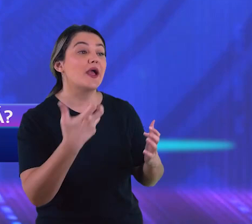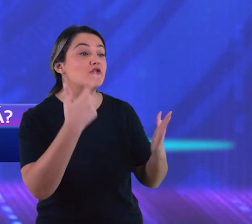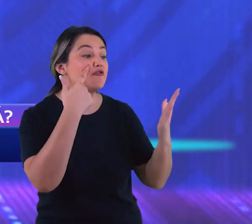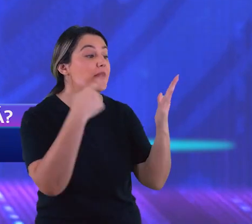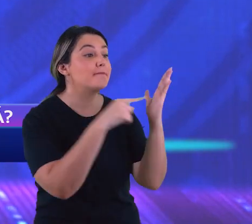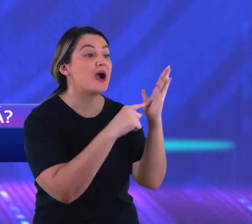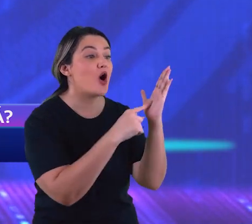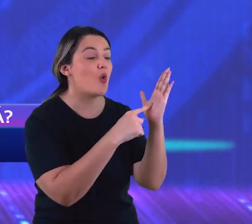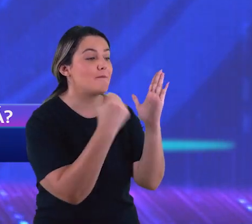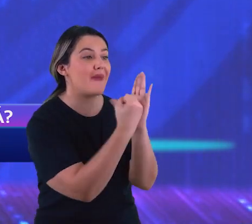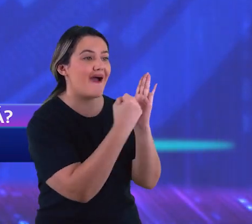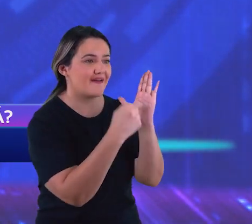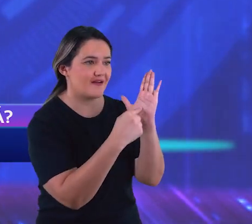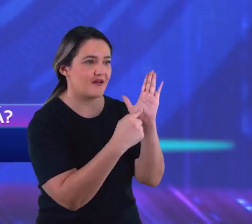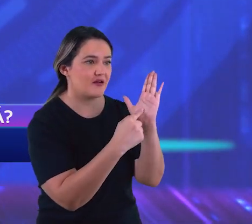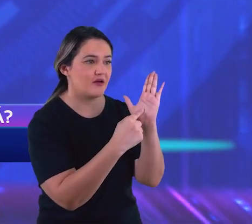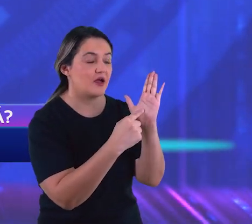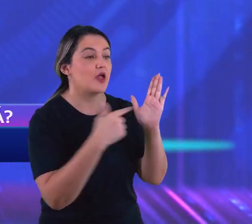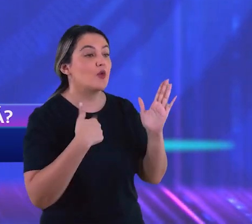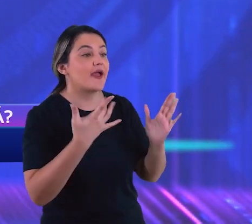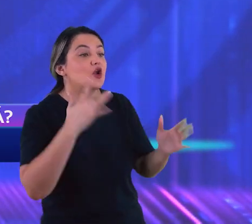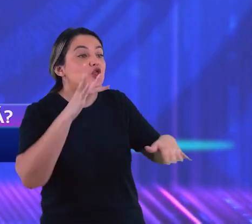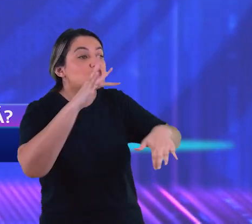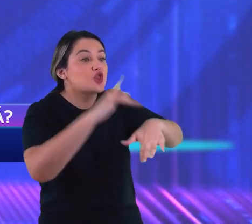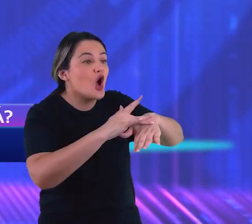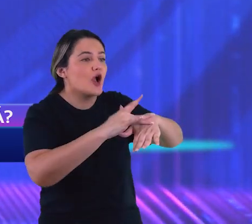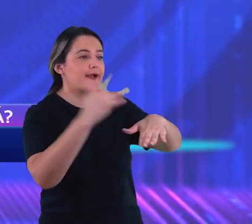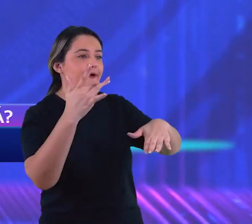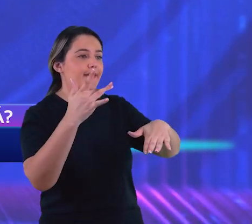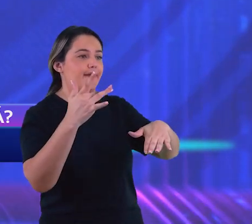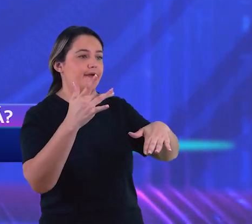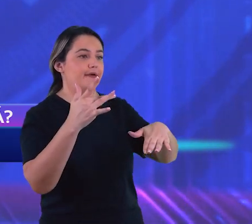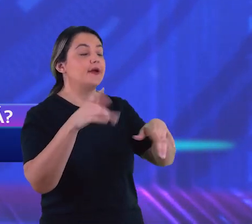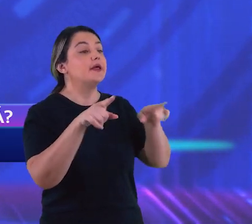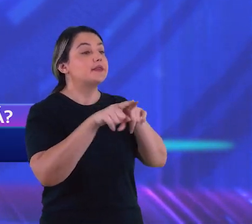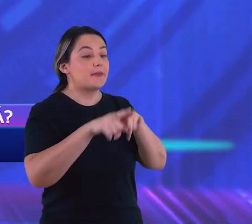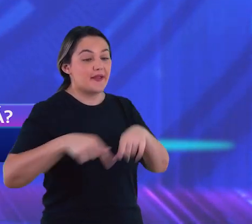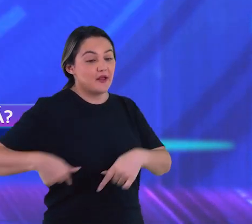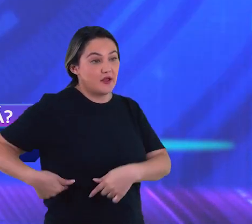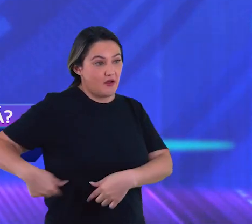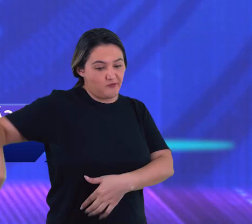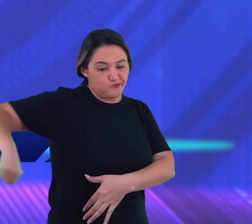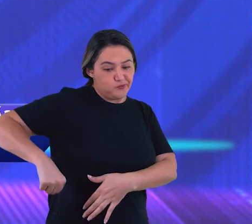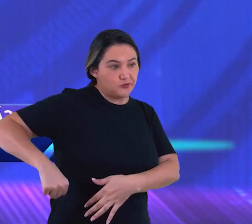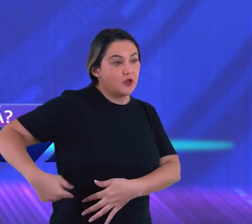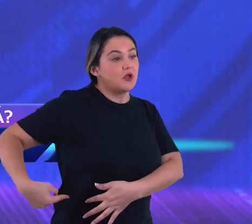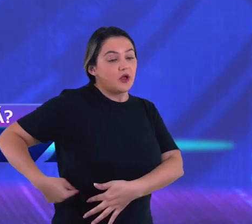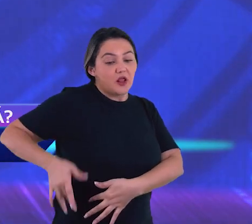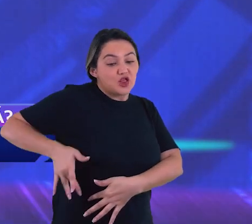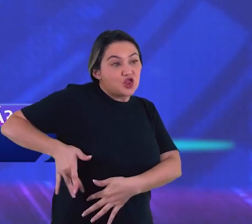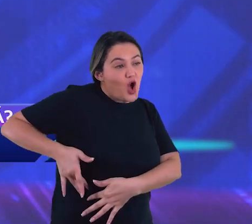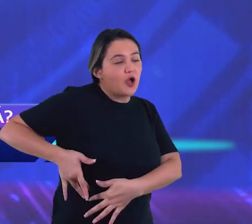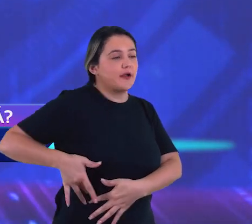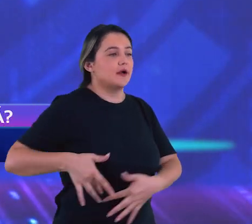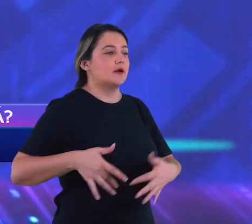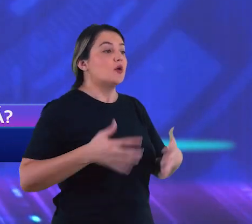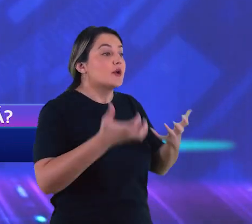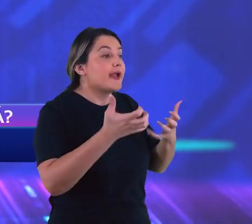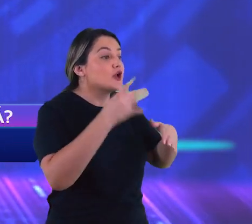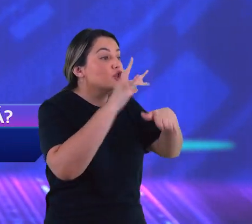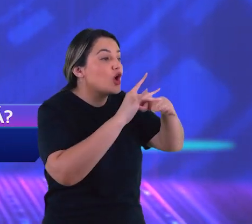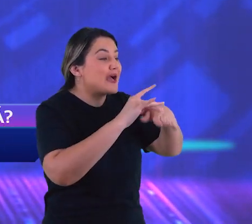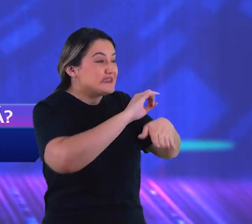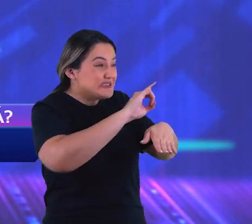suas mãos o sinal dos cravos, e ali não puser o dedo, e não puser a mão no seu lado, de modo